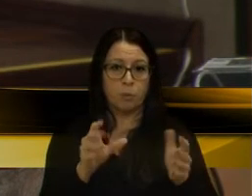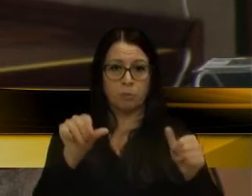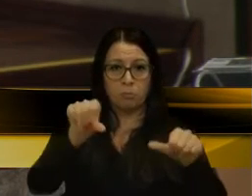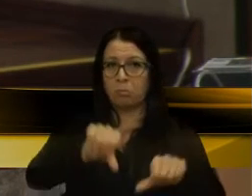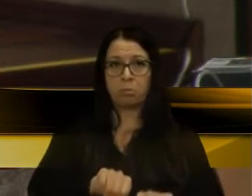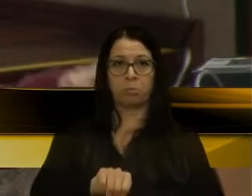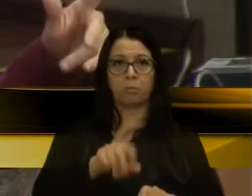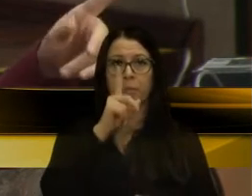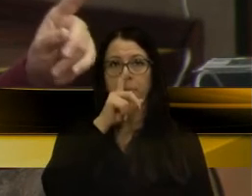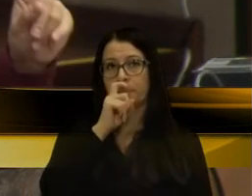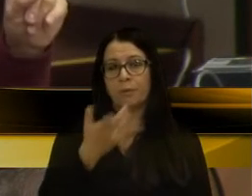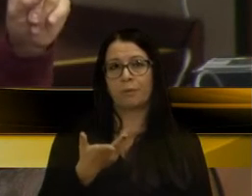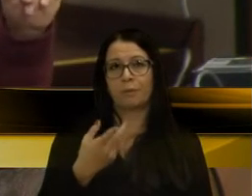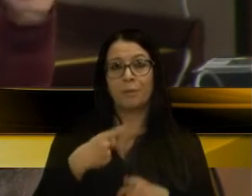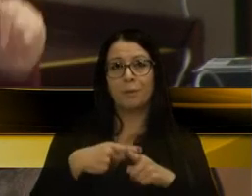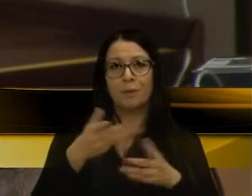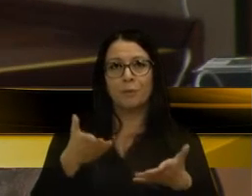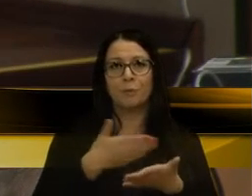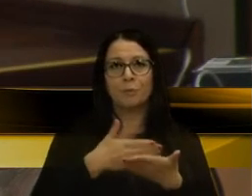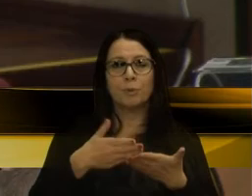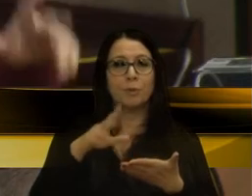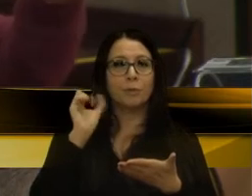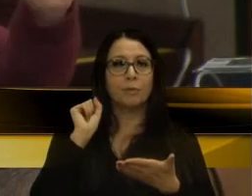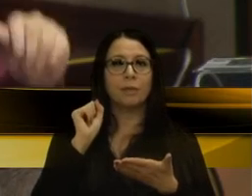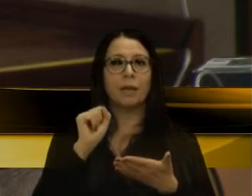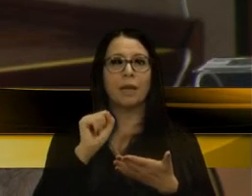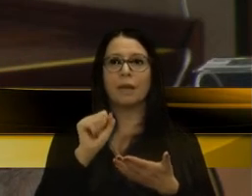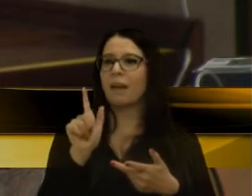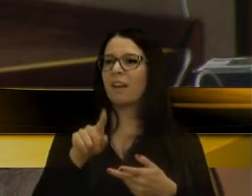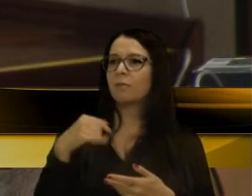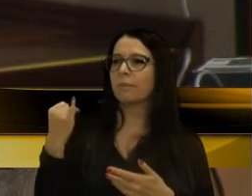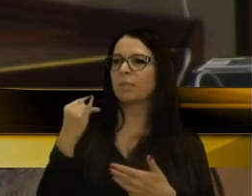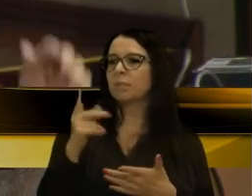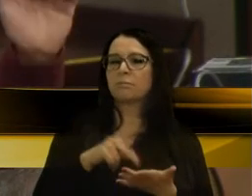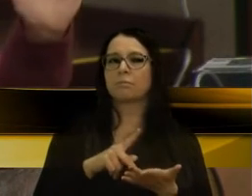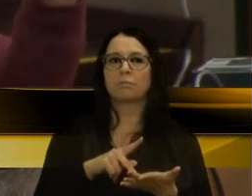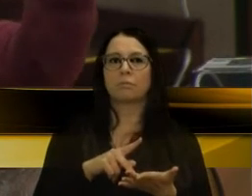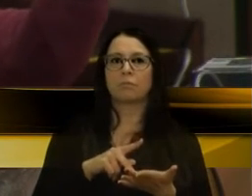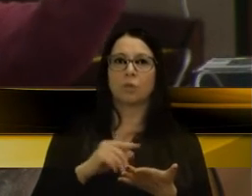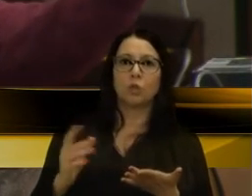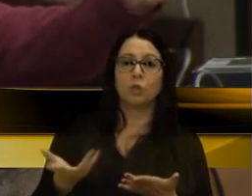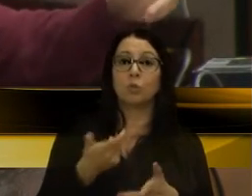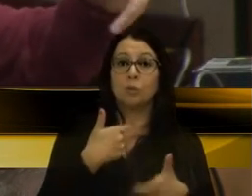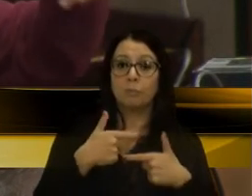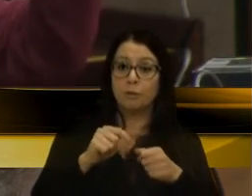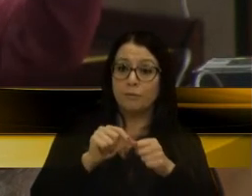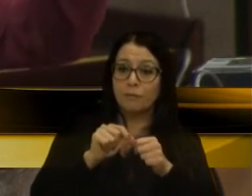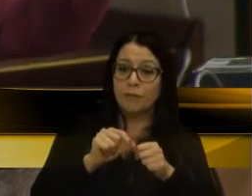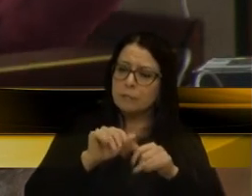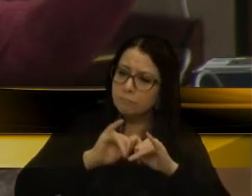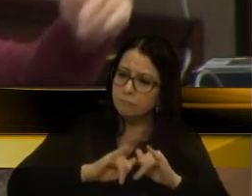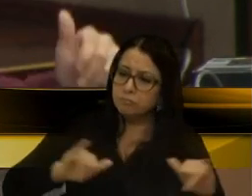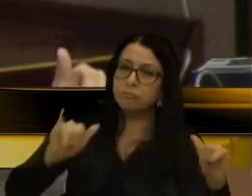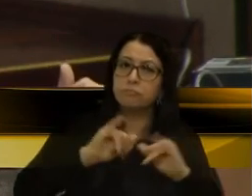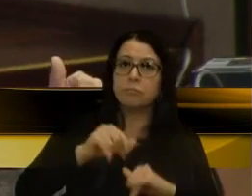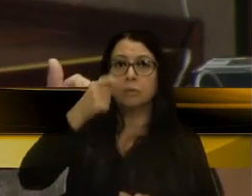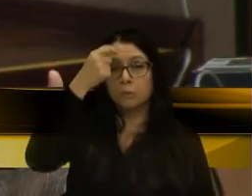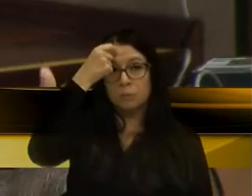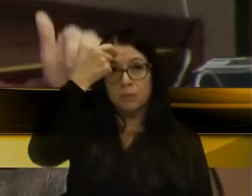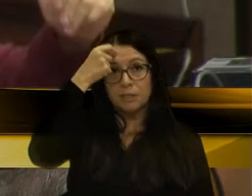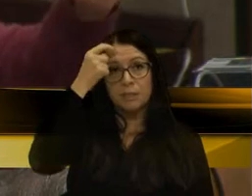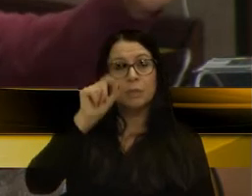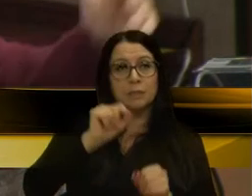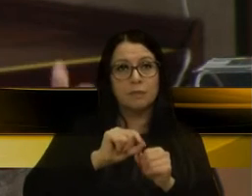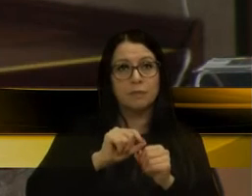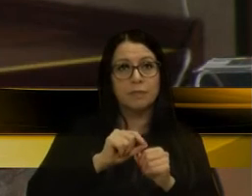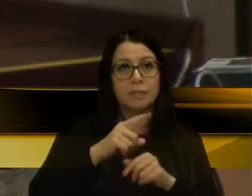pais. Porque a partir de hoje, quem está escutando, isso aí não tem importância mesmo. Então, todo um trabalho que foi feito, campanhas de conscientizações que foram